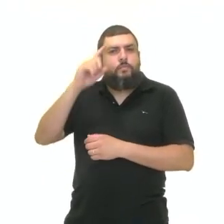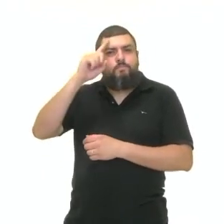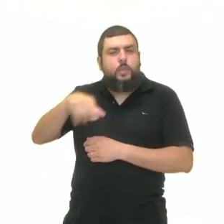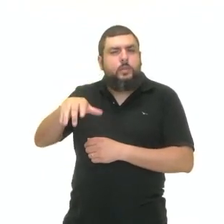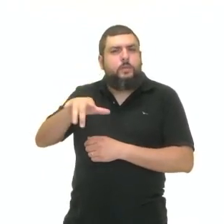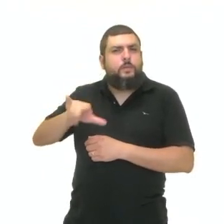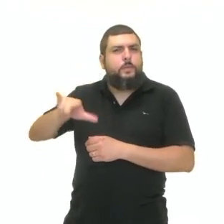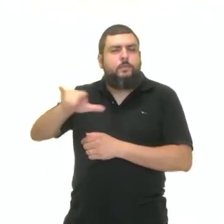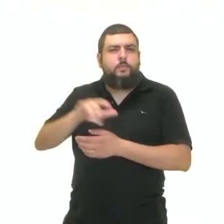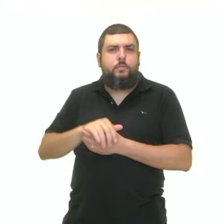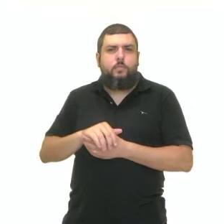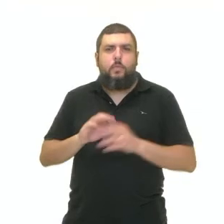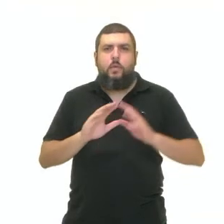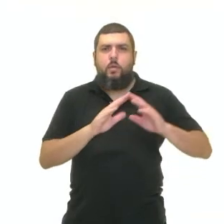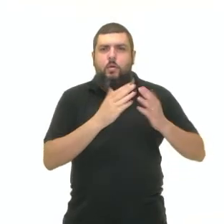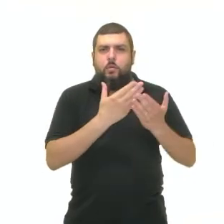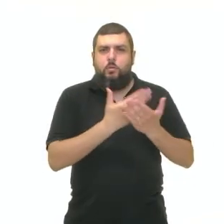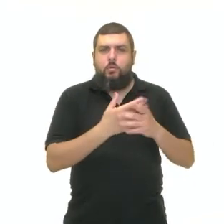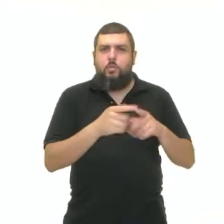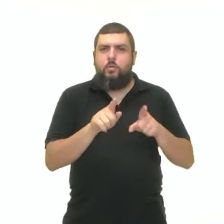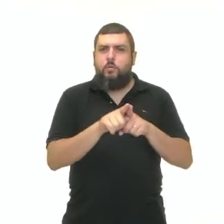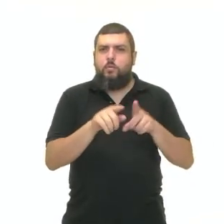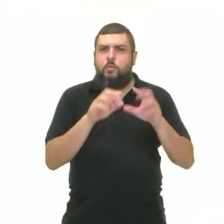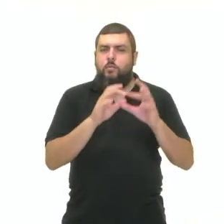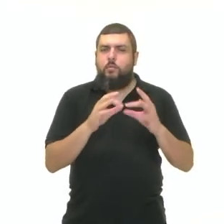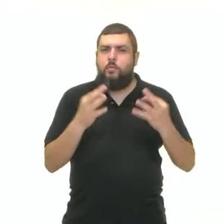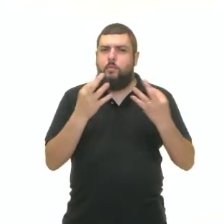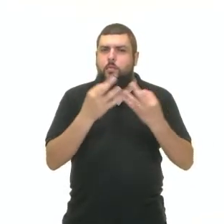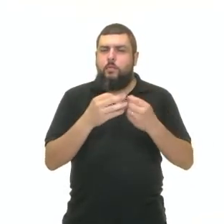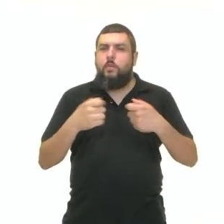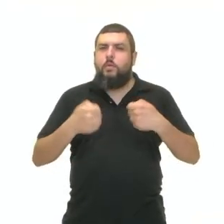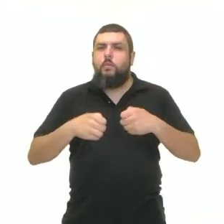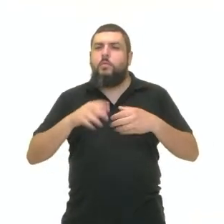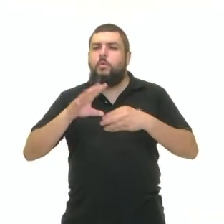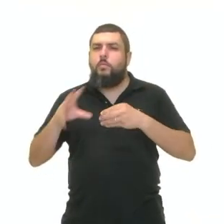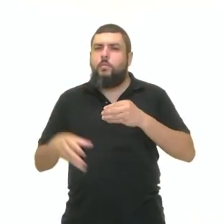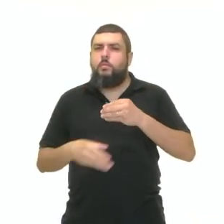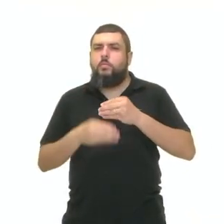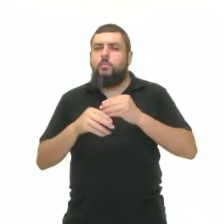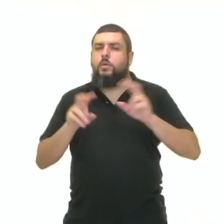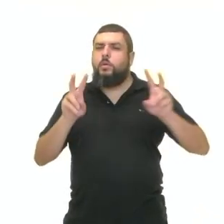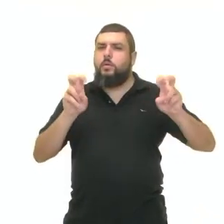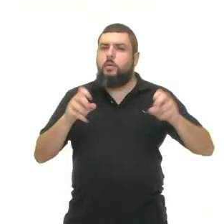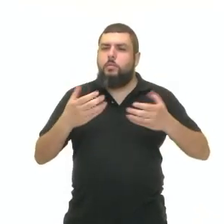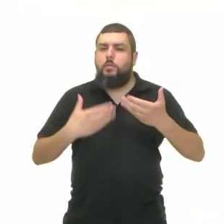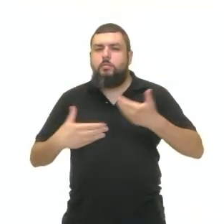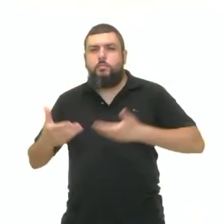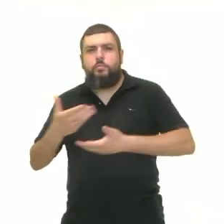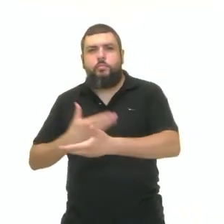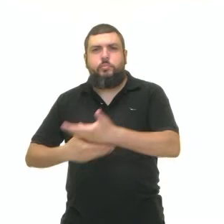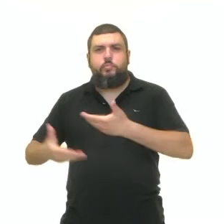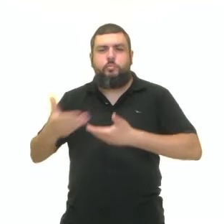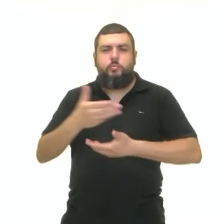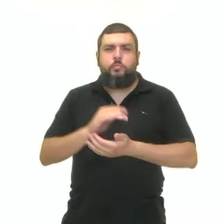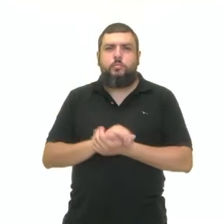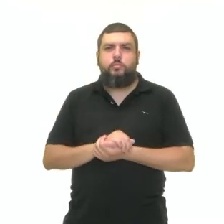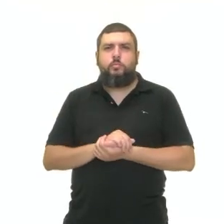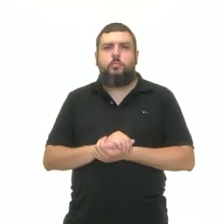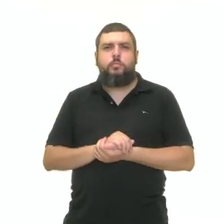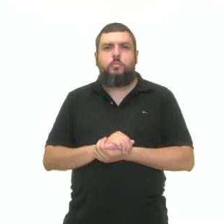escolas e as famílias devem inserir a discussão sobre esse tema no ambiente doméstico e acadêmico, por intermédio